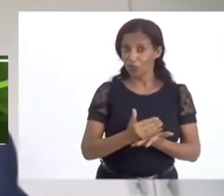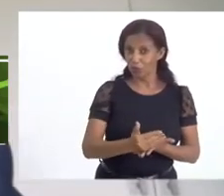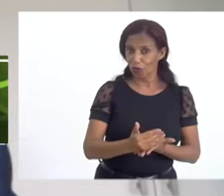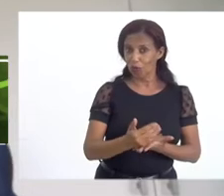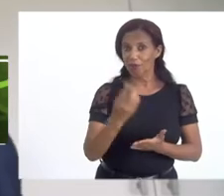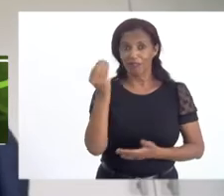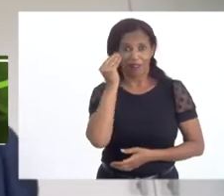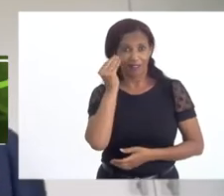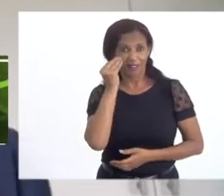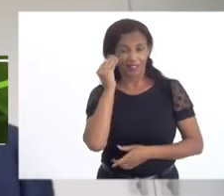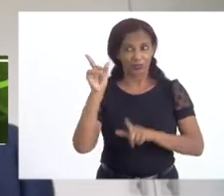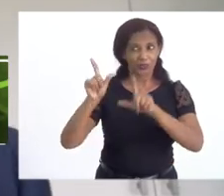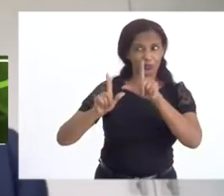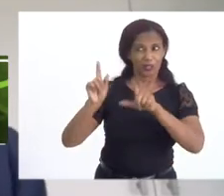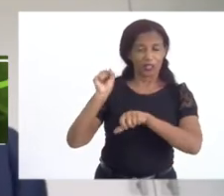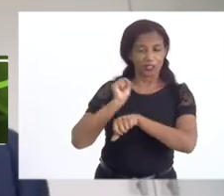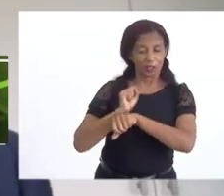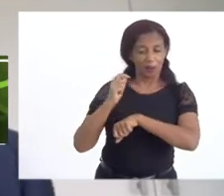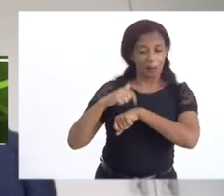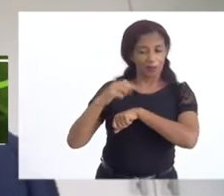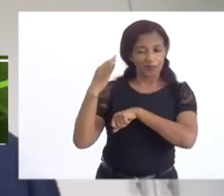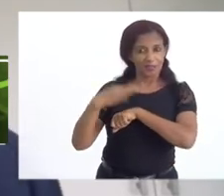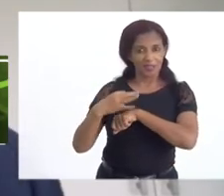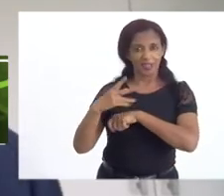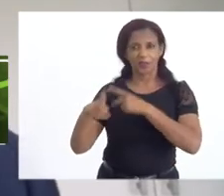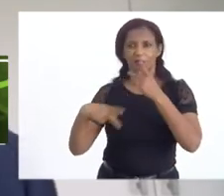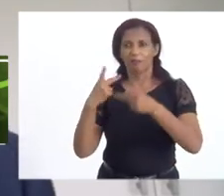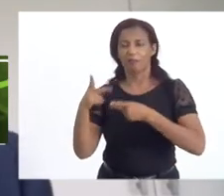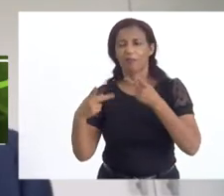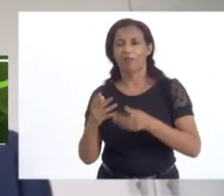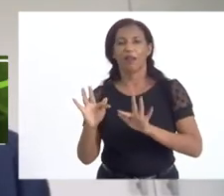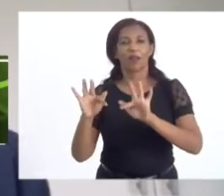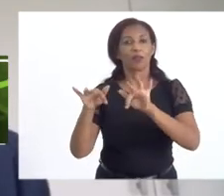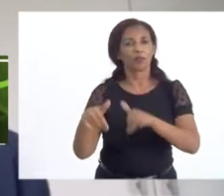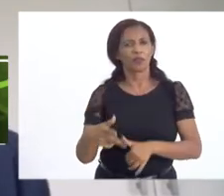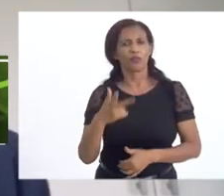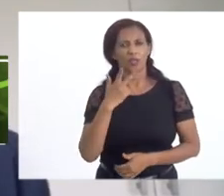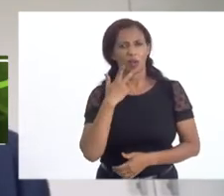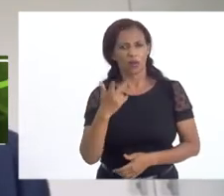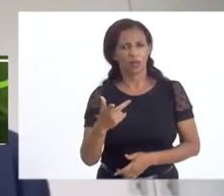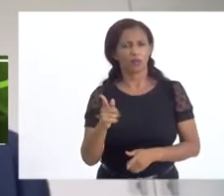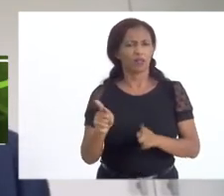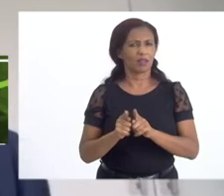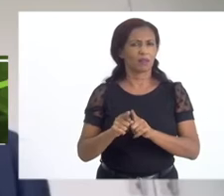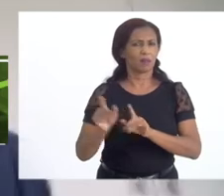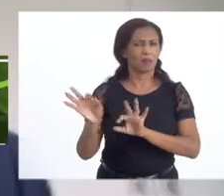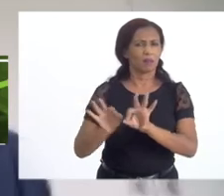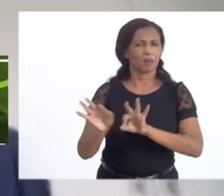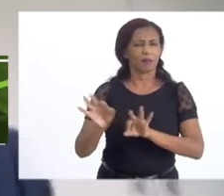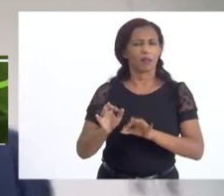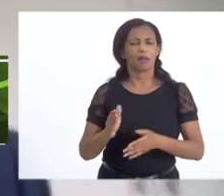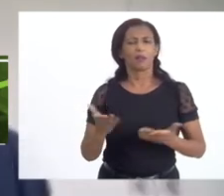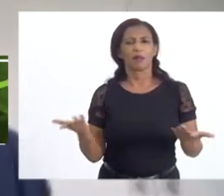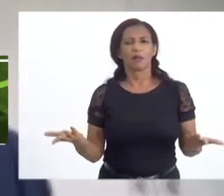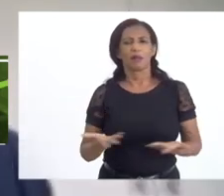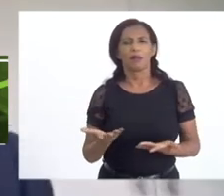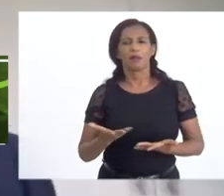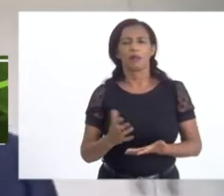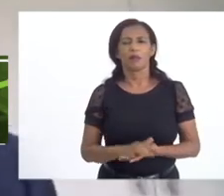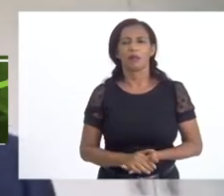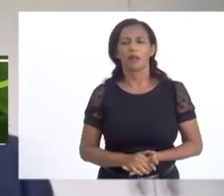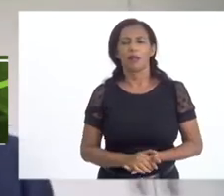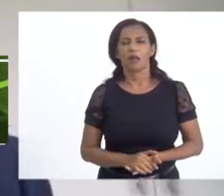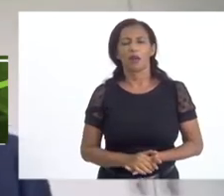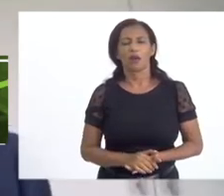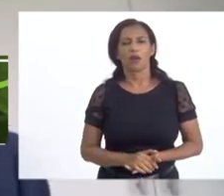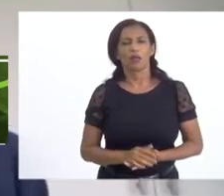aqui aguardando o momento para me pronunciar. Eu quero depois, no final, fazer uma fala mais elaborada, mas eu queria, no tocante de Santos